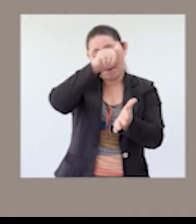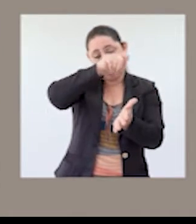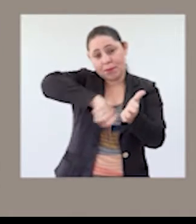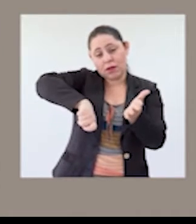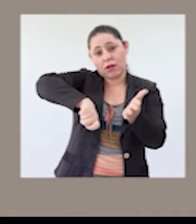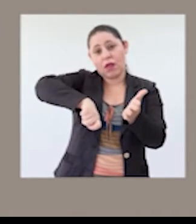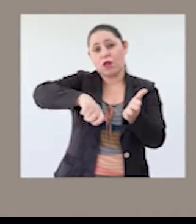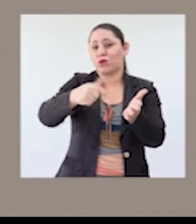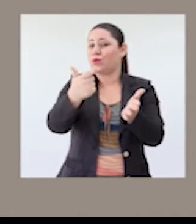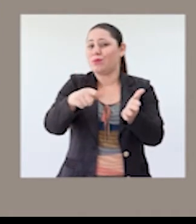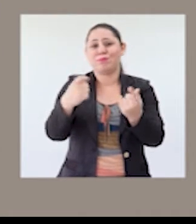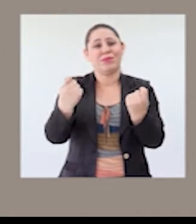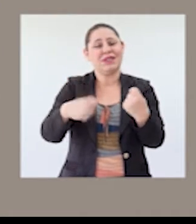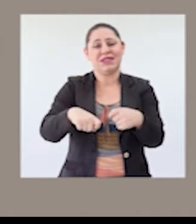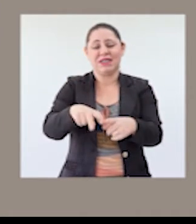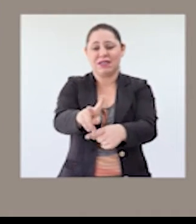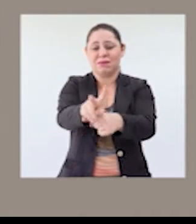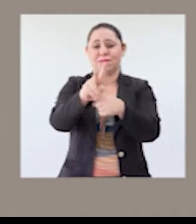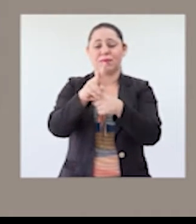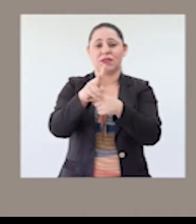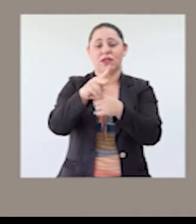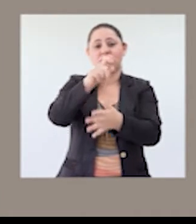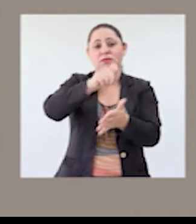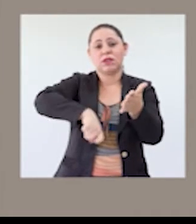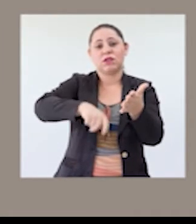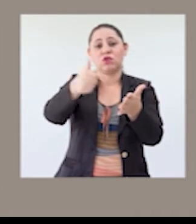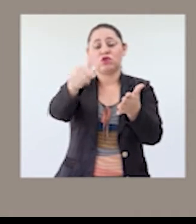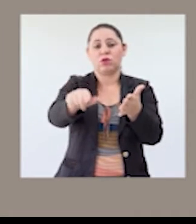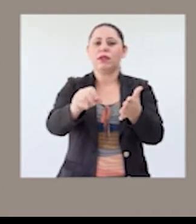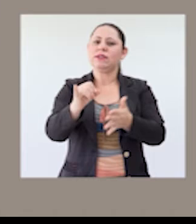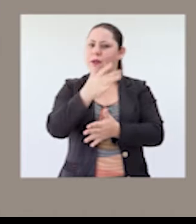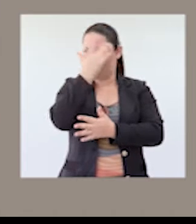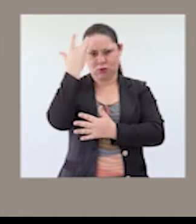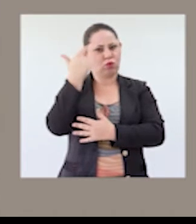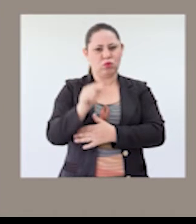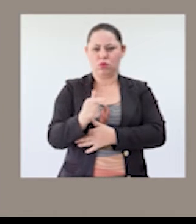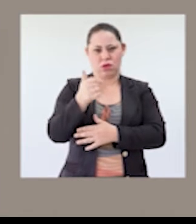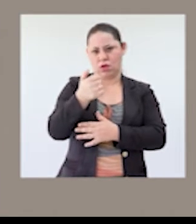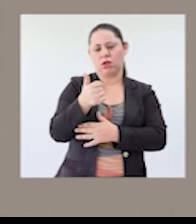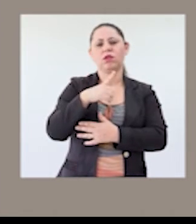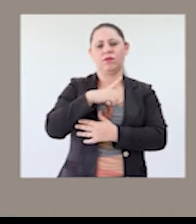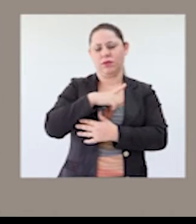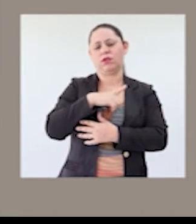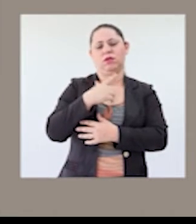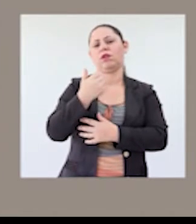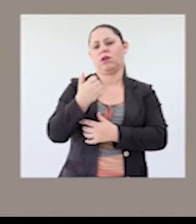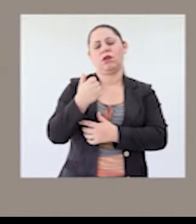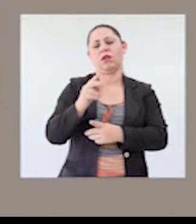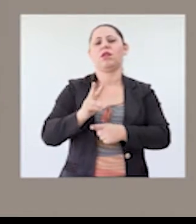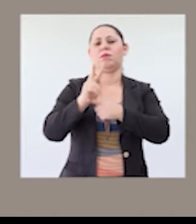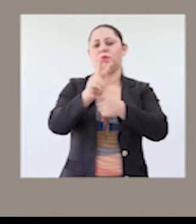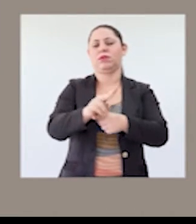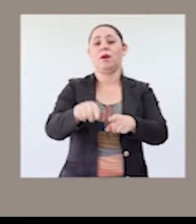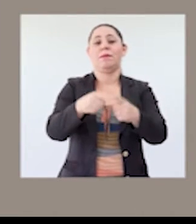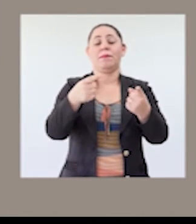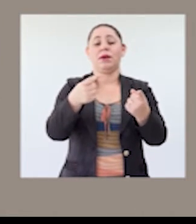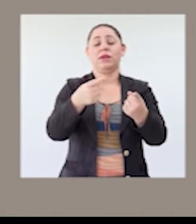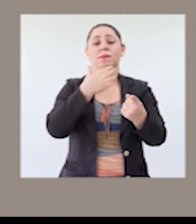for assinar o caderno de votação, não tenha que fazer o uso da caneta de ninguém. Caso a pessoa não disponha de uma caneta, haverá uma caneta